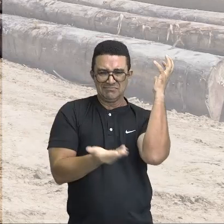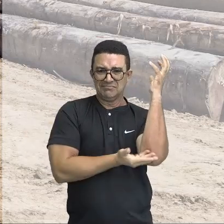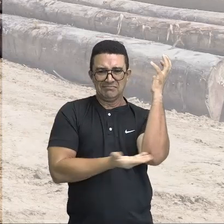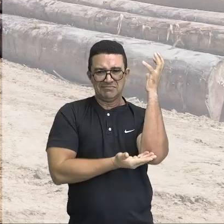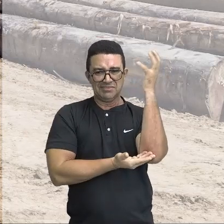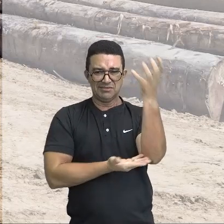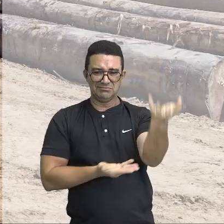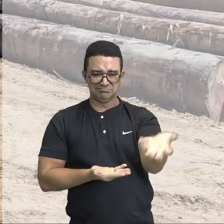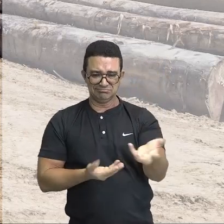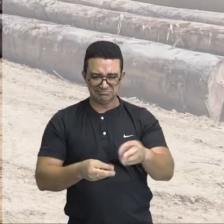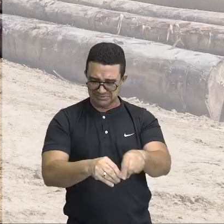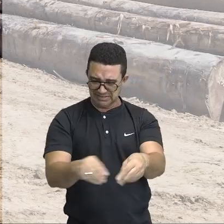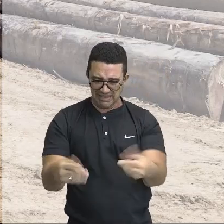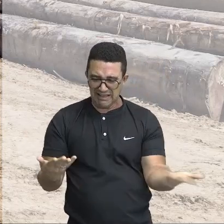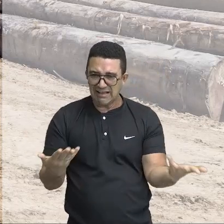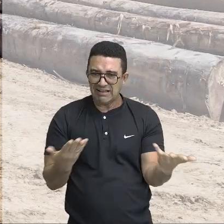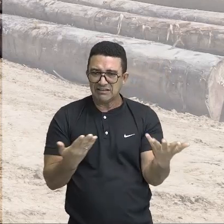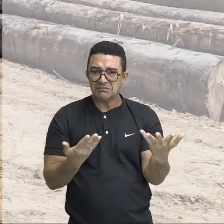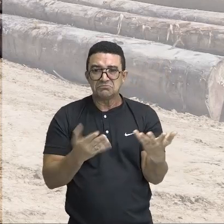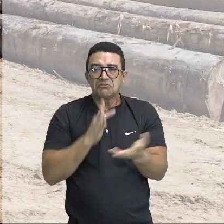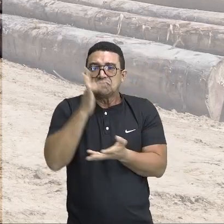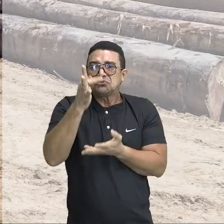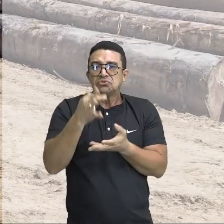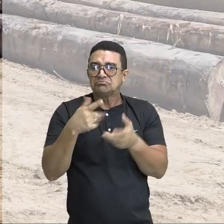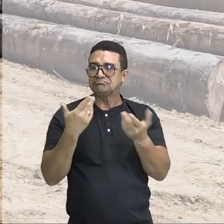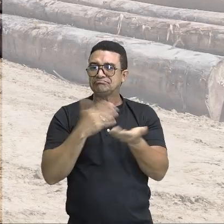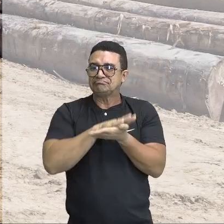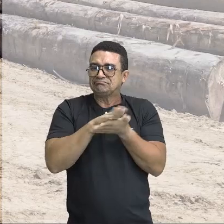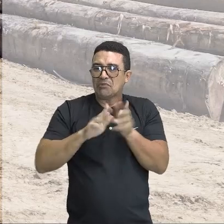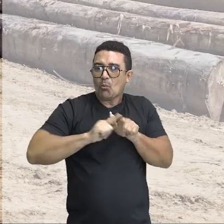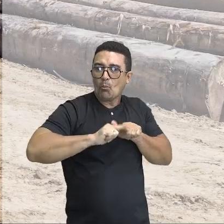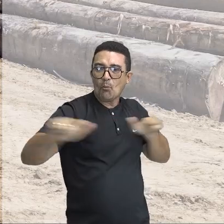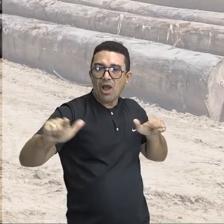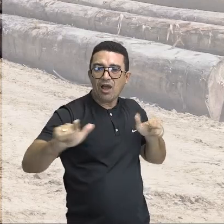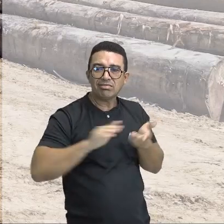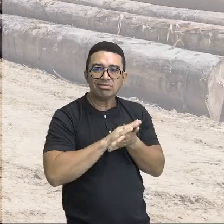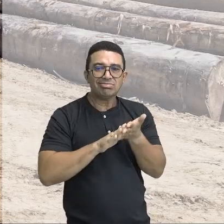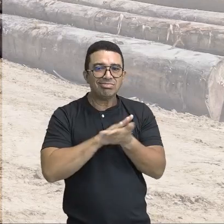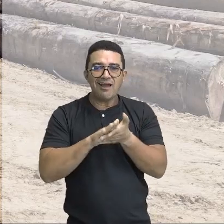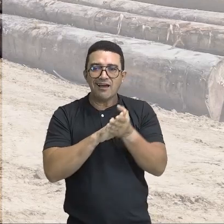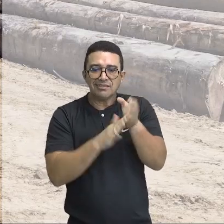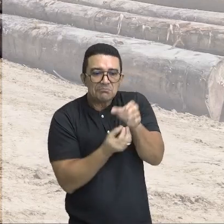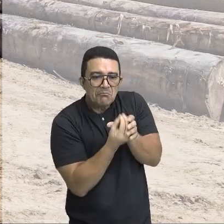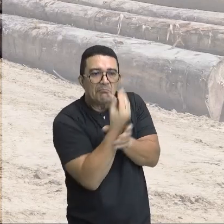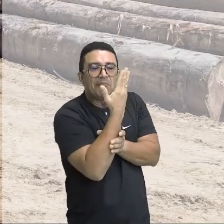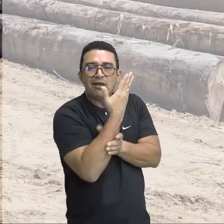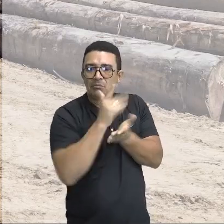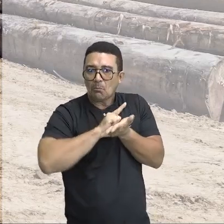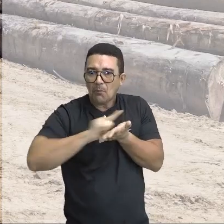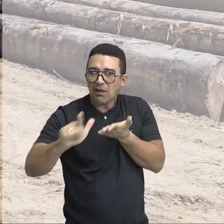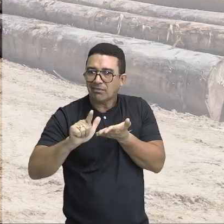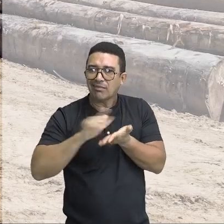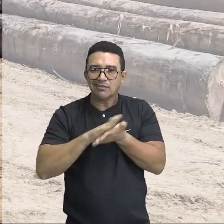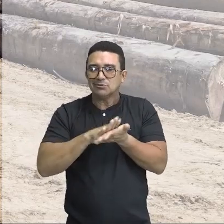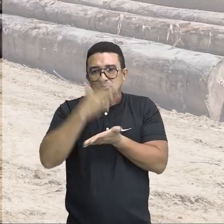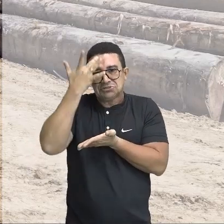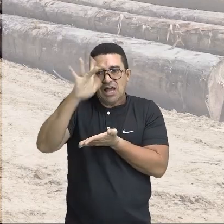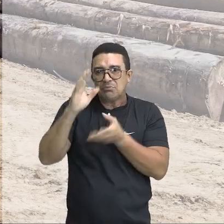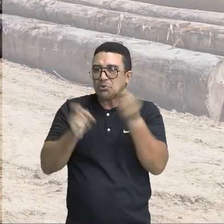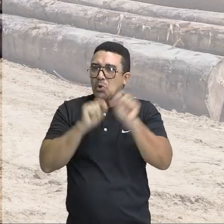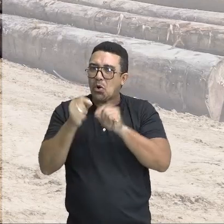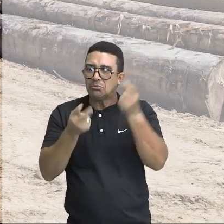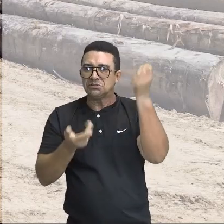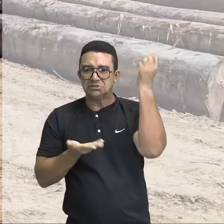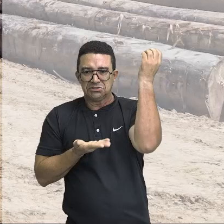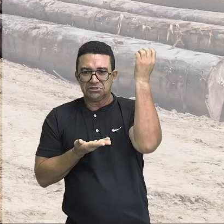essa terra que talvez não nasça mais nada, porque não se sabe como foi extraído, como foi arrancado, deixando